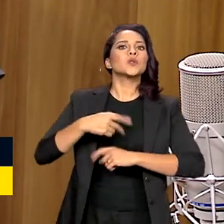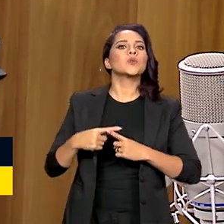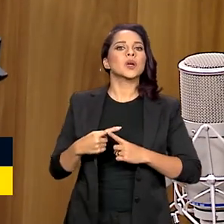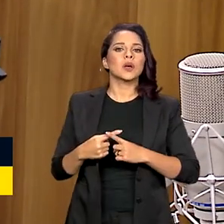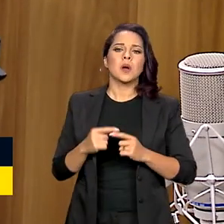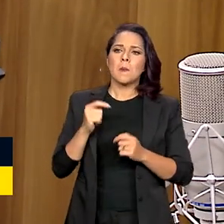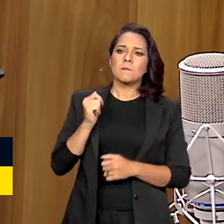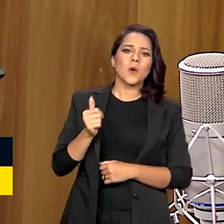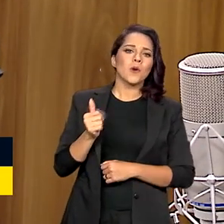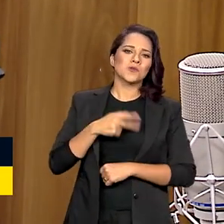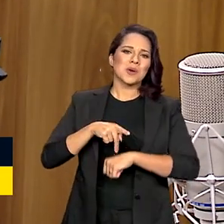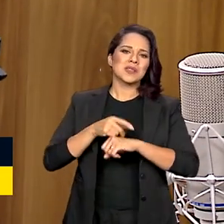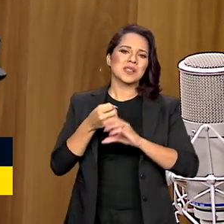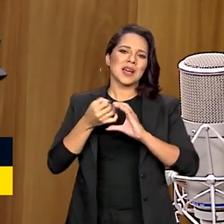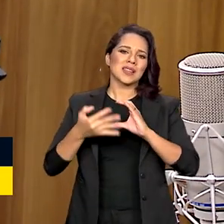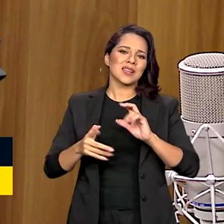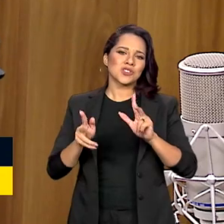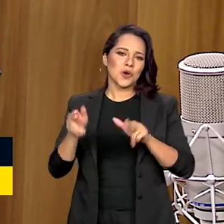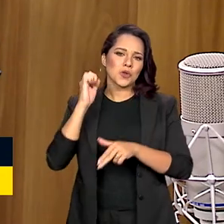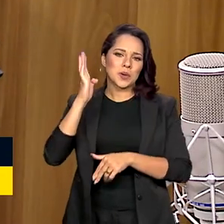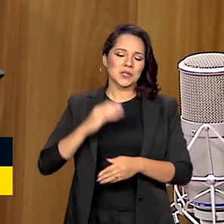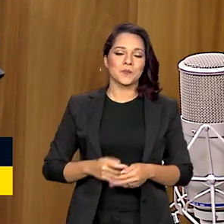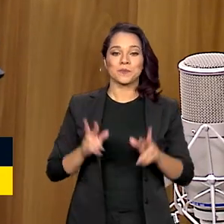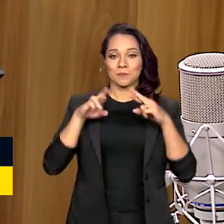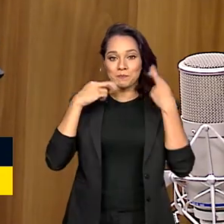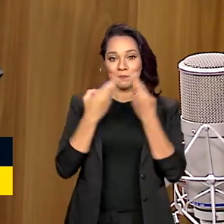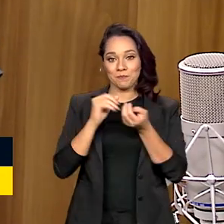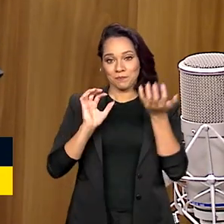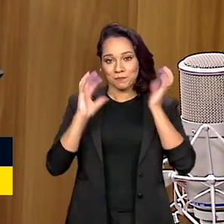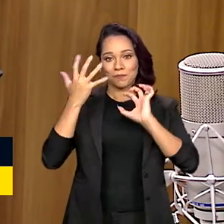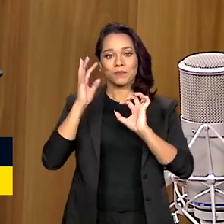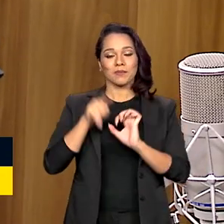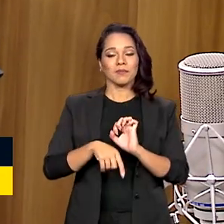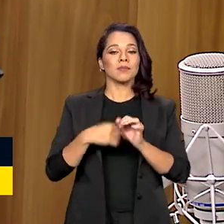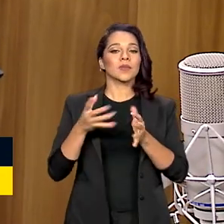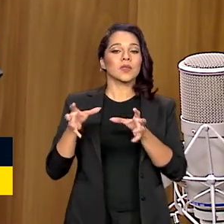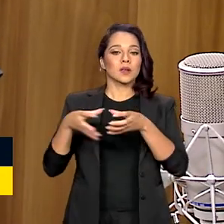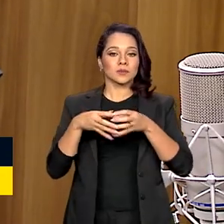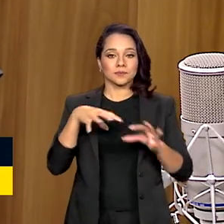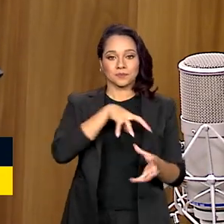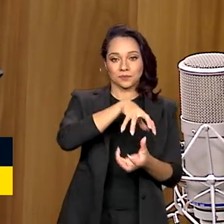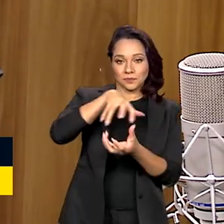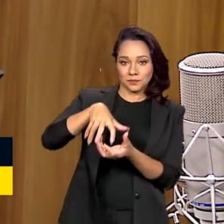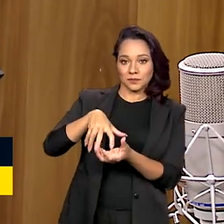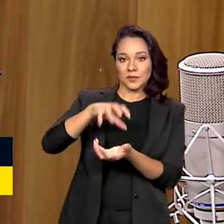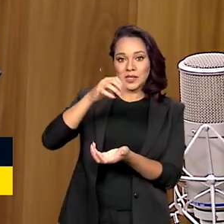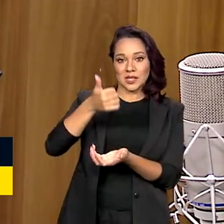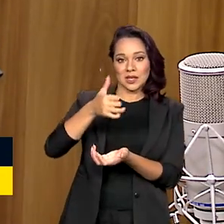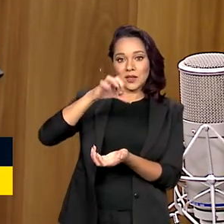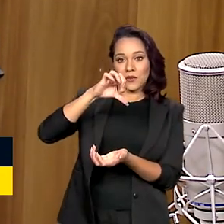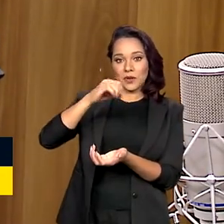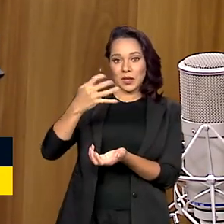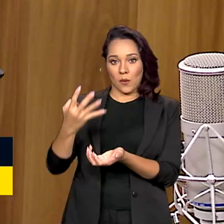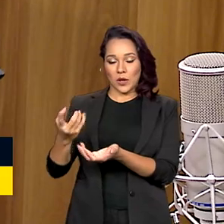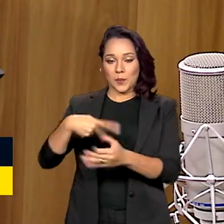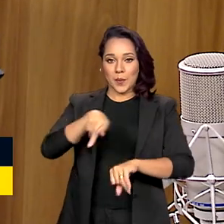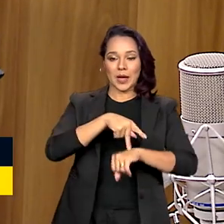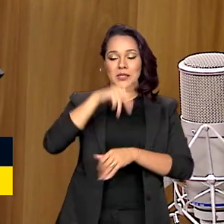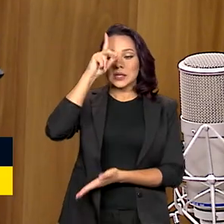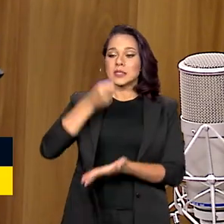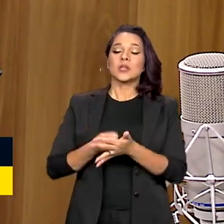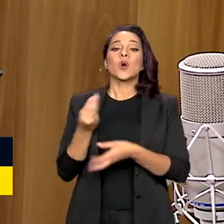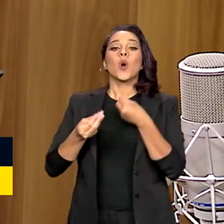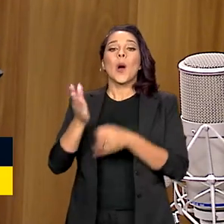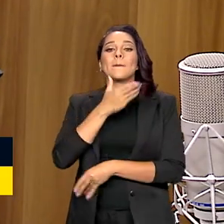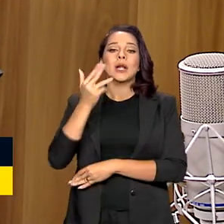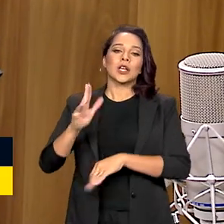países têm a característica do Brasil. A Conferência do Clima são a conferência das partes do mundo. São 194 partes que decidem qual é